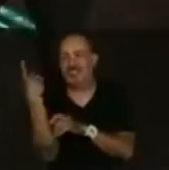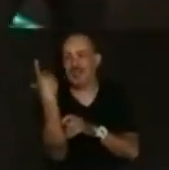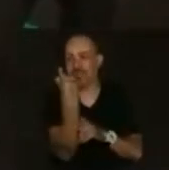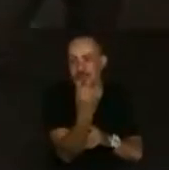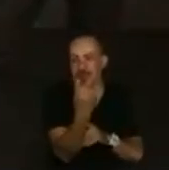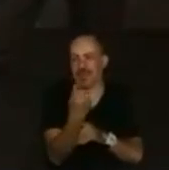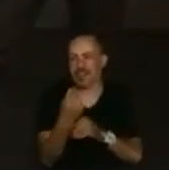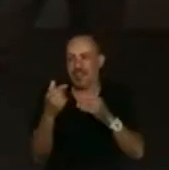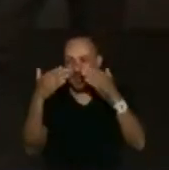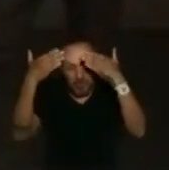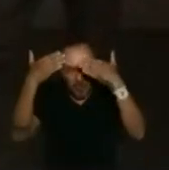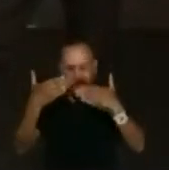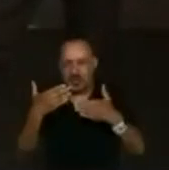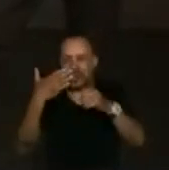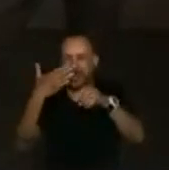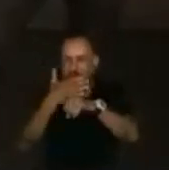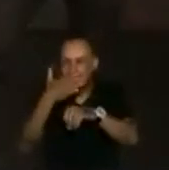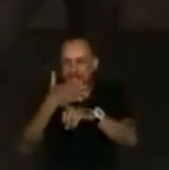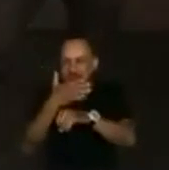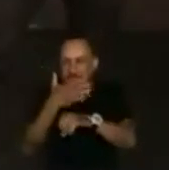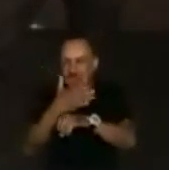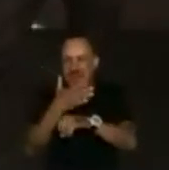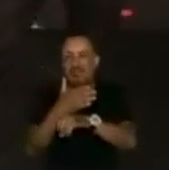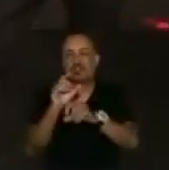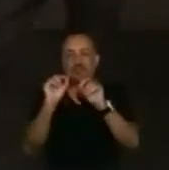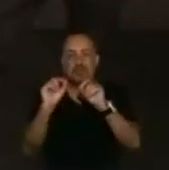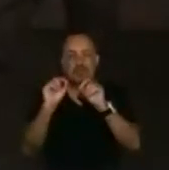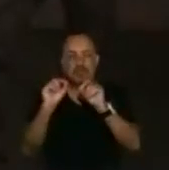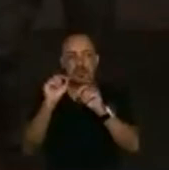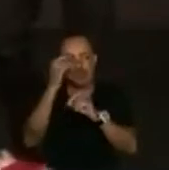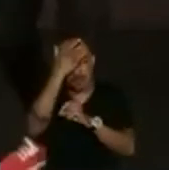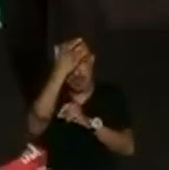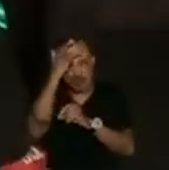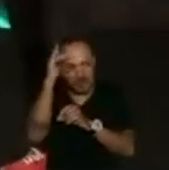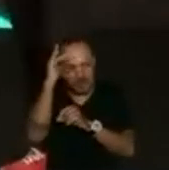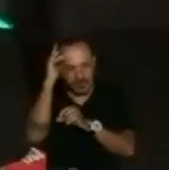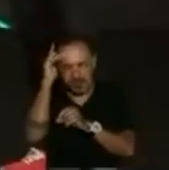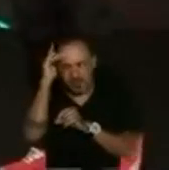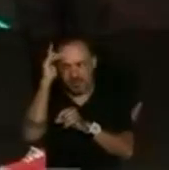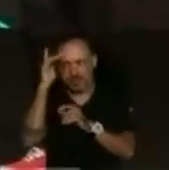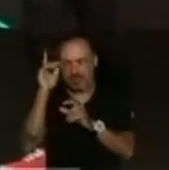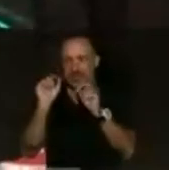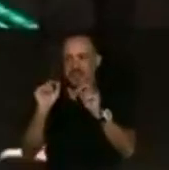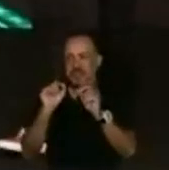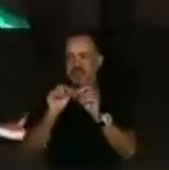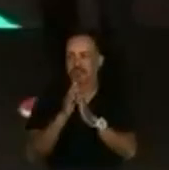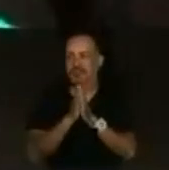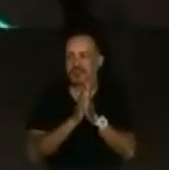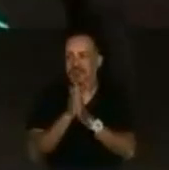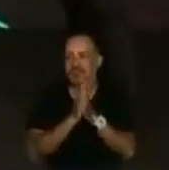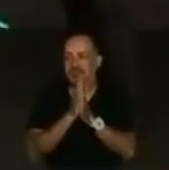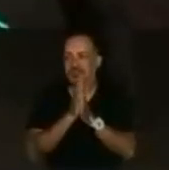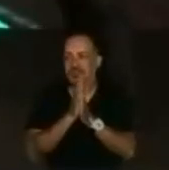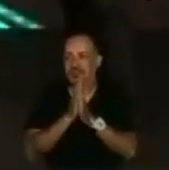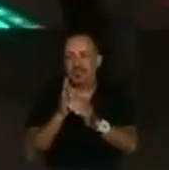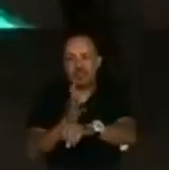É uma honra participar de um fórum desses, cheio de gente brilhante. A gente fica até, muitas vezes,